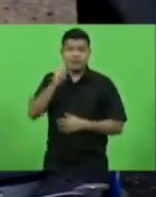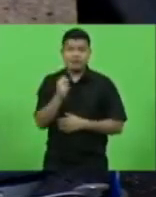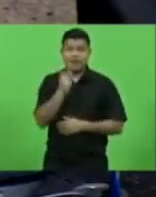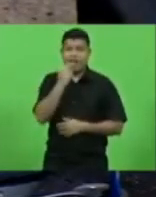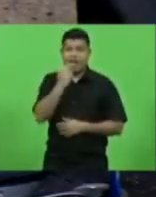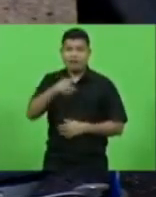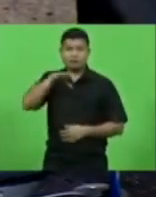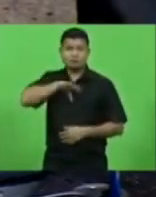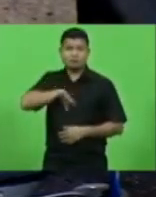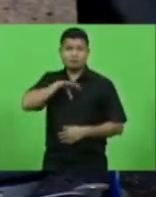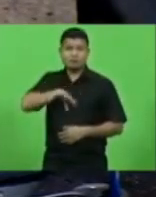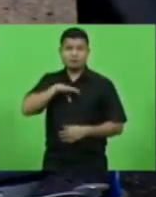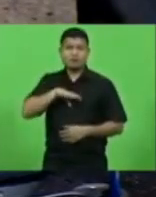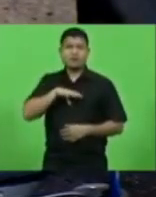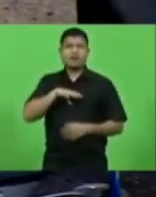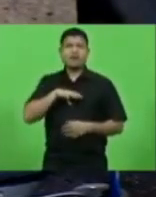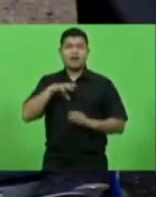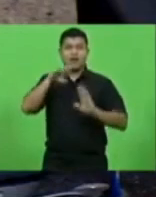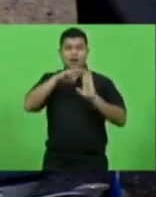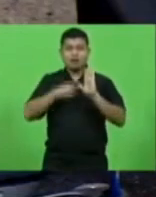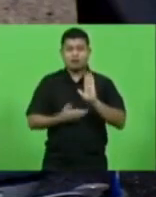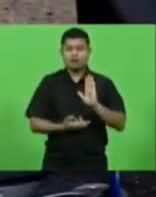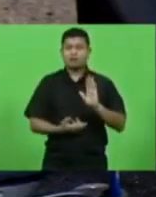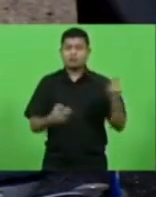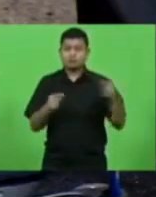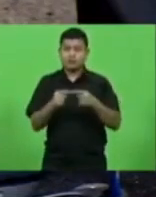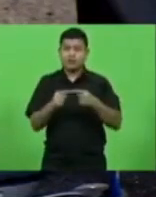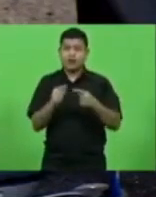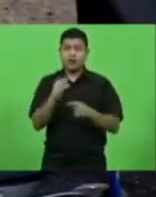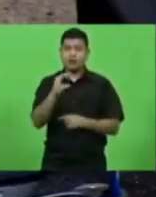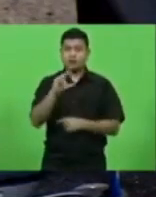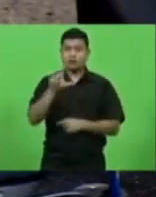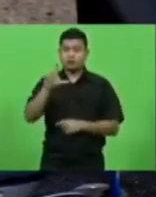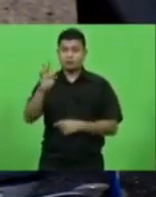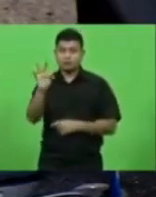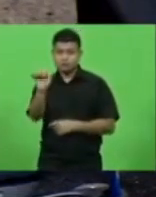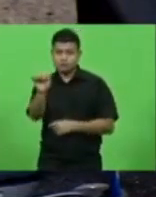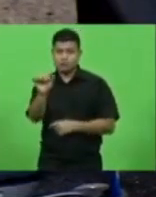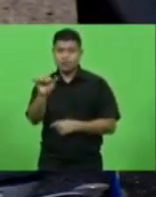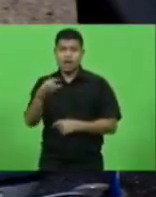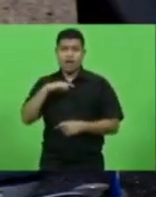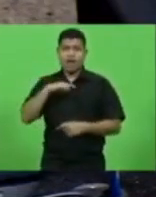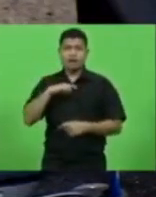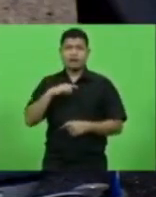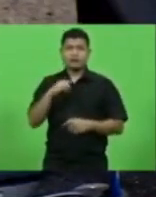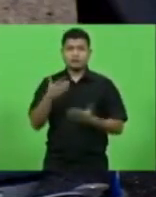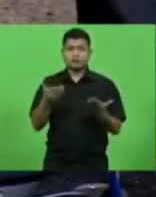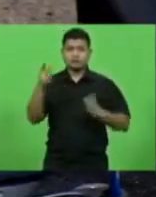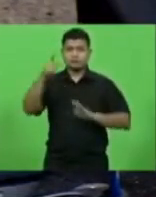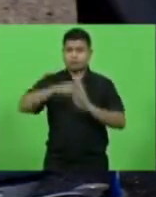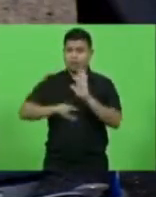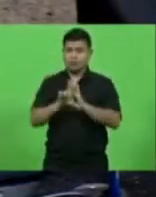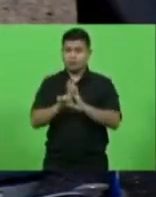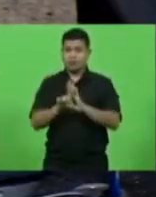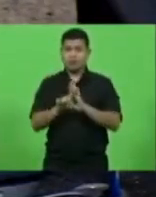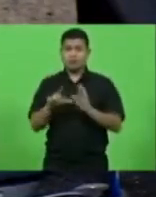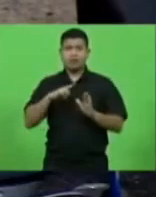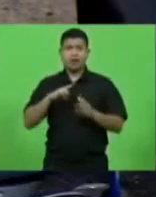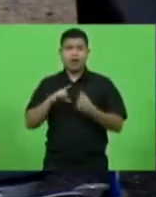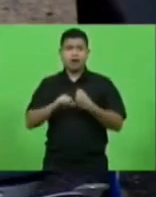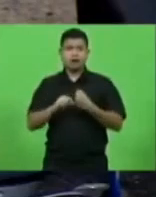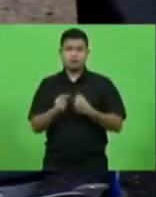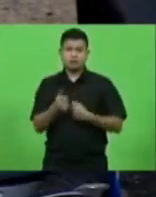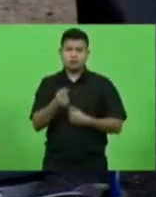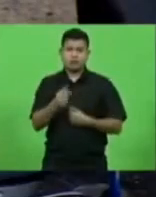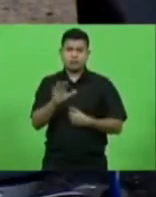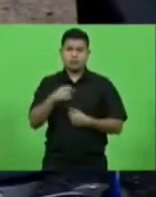de acordo com a norma culta. E o nosso projeto de lei tem poucos artigos, mas basicamente ele garante aos estudantes aqui do estado de